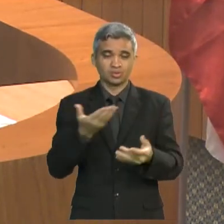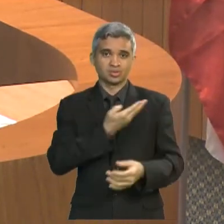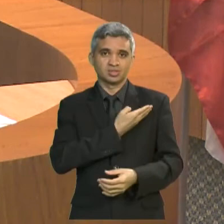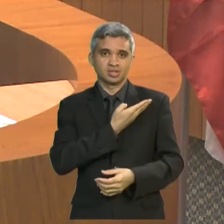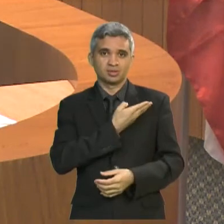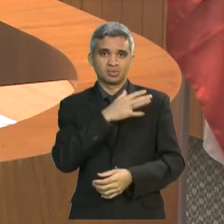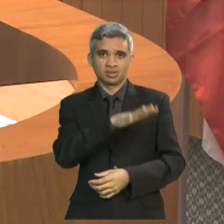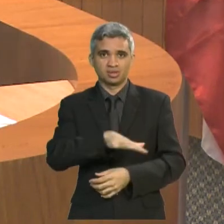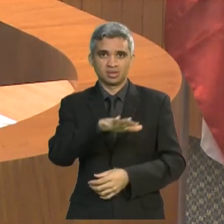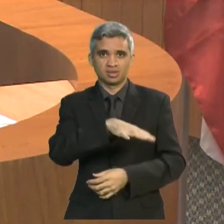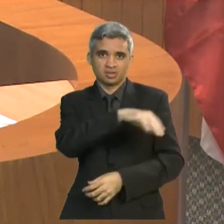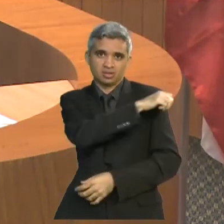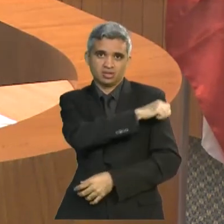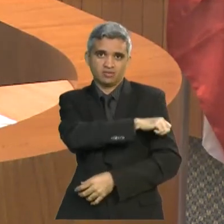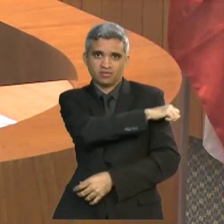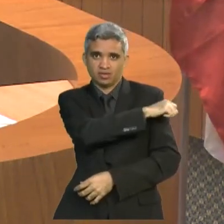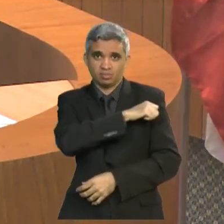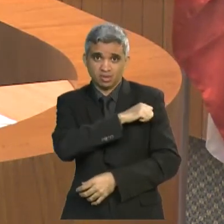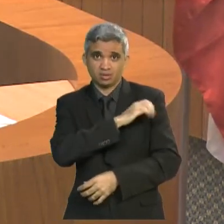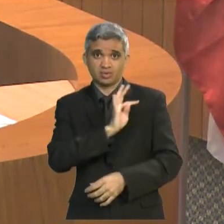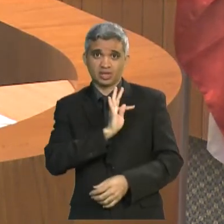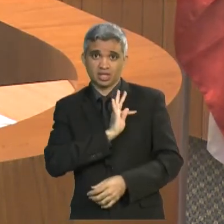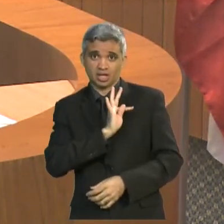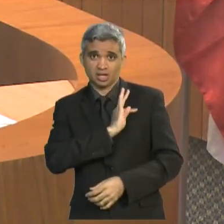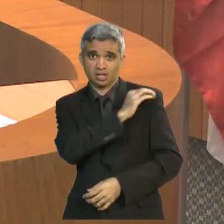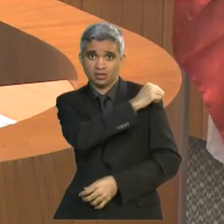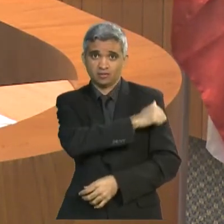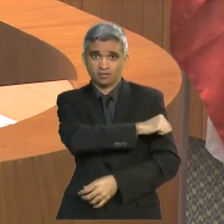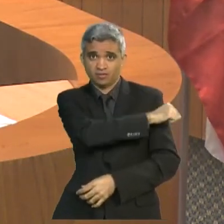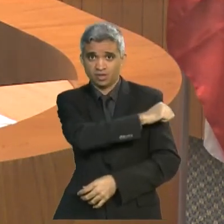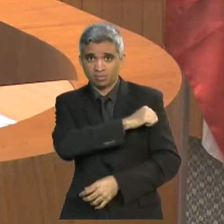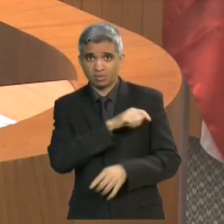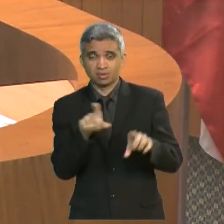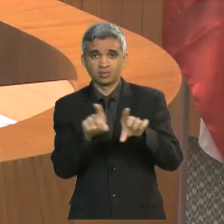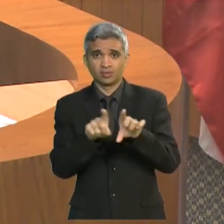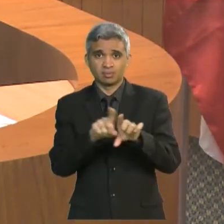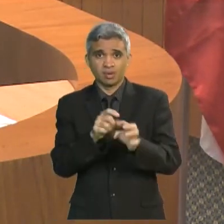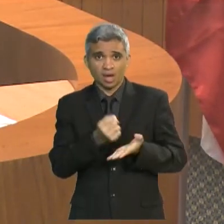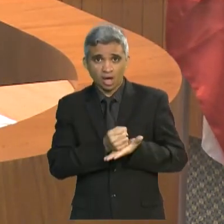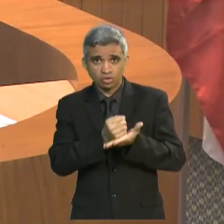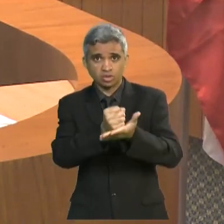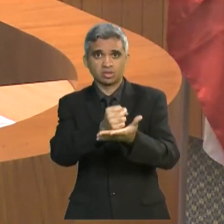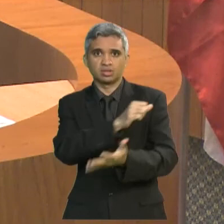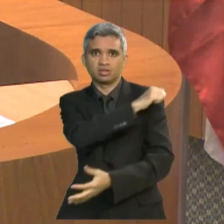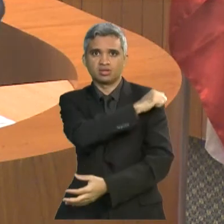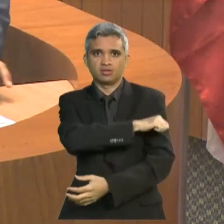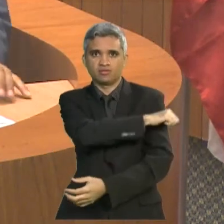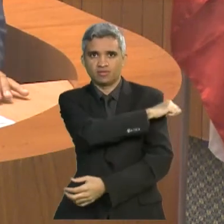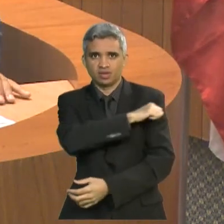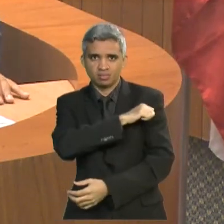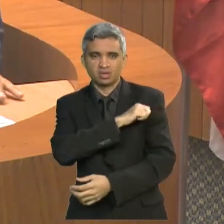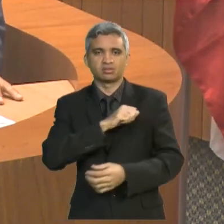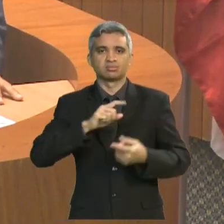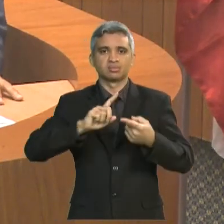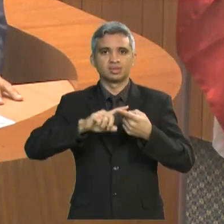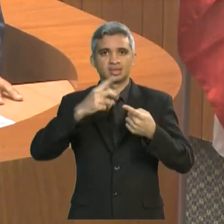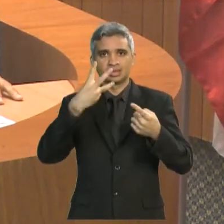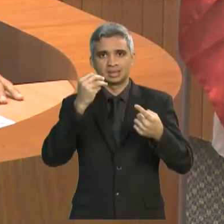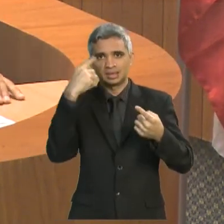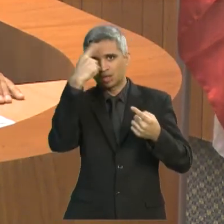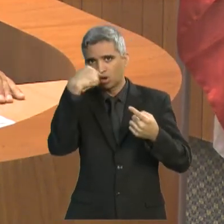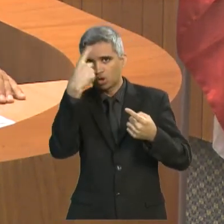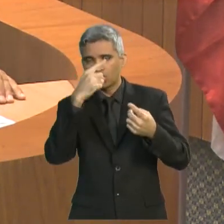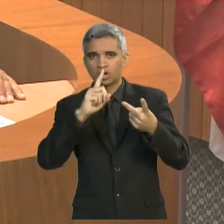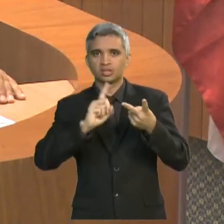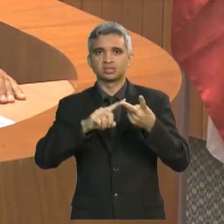enfermagem enfermeiros técnicos auxiliares aprovação das 30 horas e do piso salarial deve tá doente e defesa da enfermagem